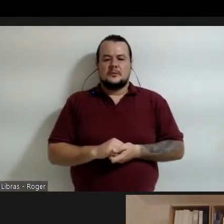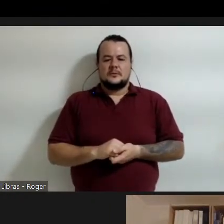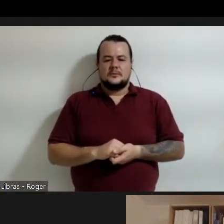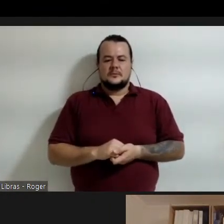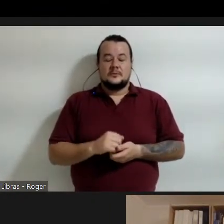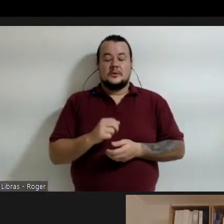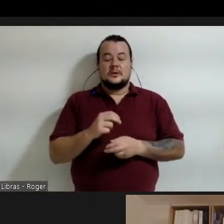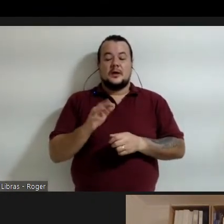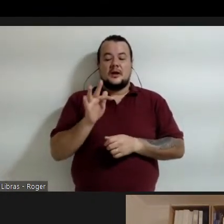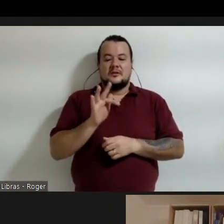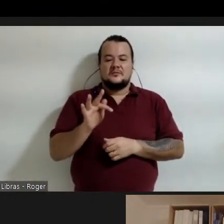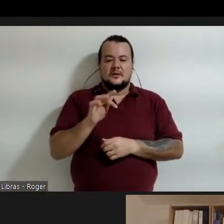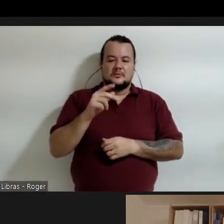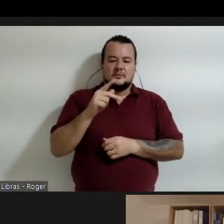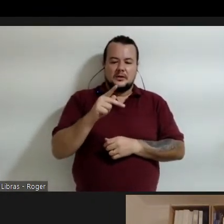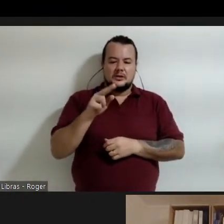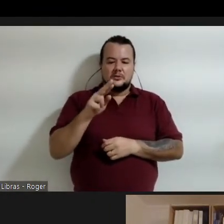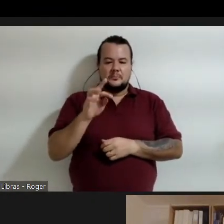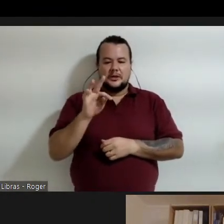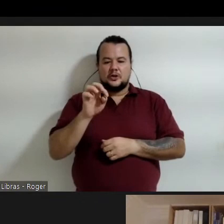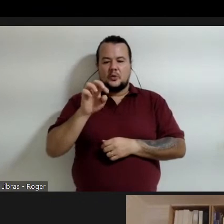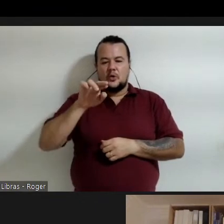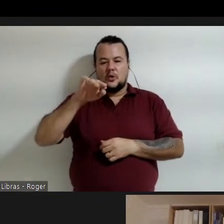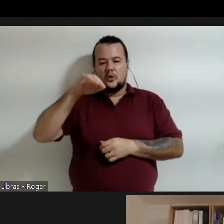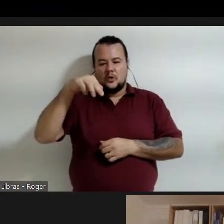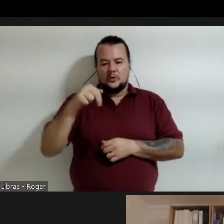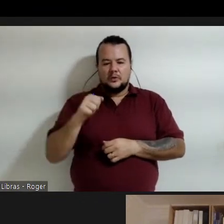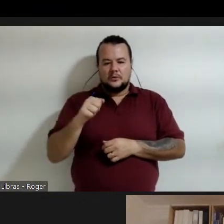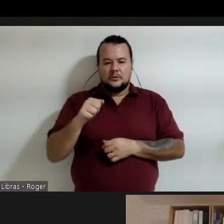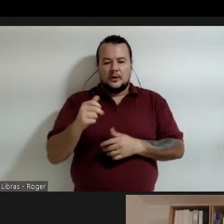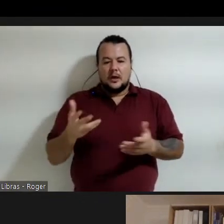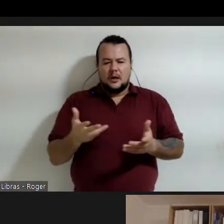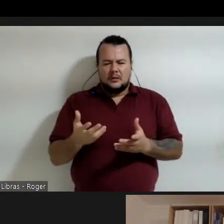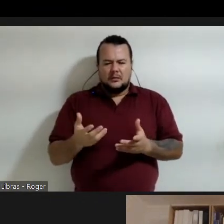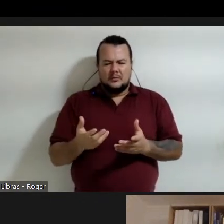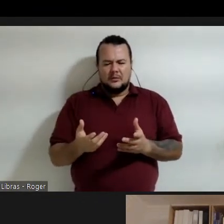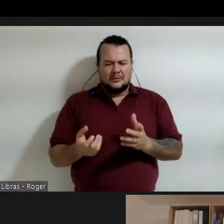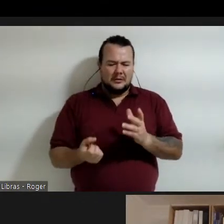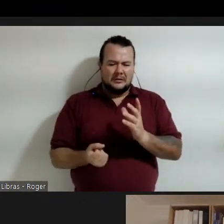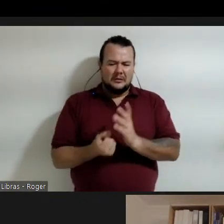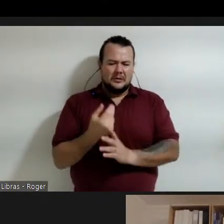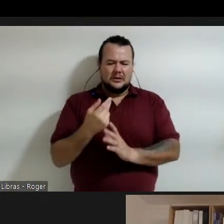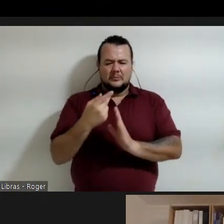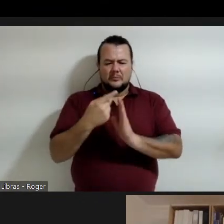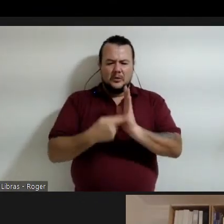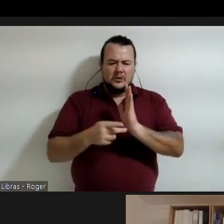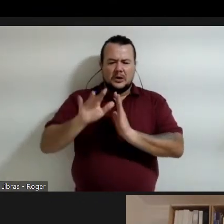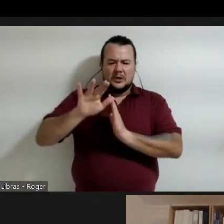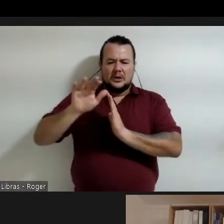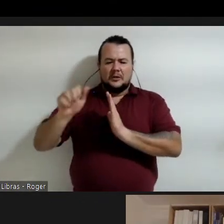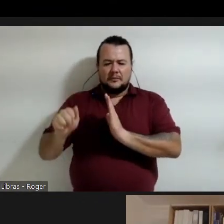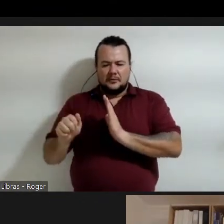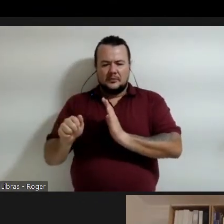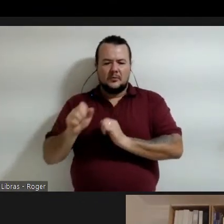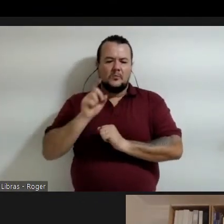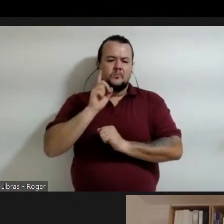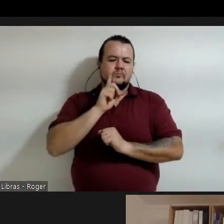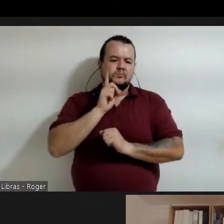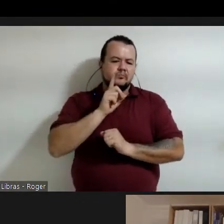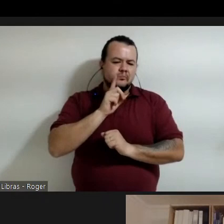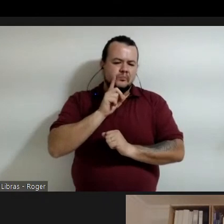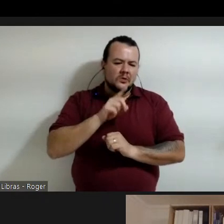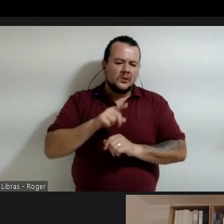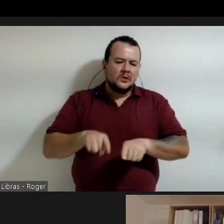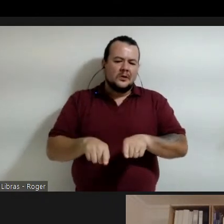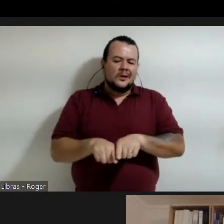Pretória. Ela atualmente desenvolve projetos na África do Sul, nos Estados Unidos, e é curadora há alguns